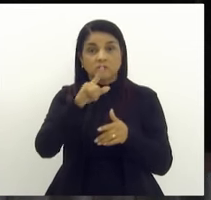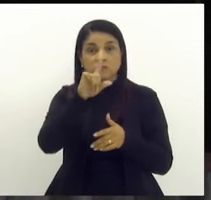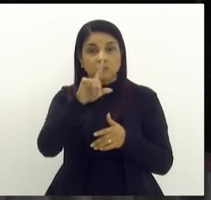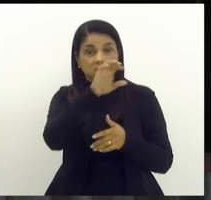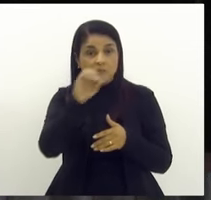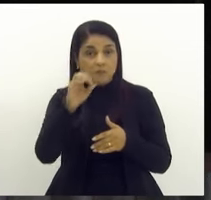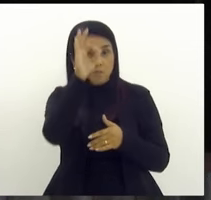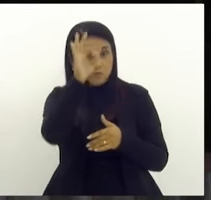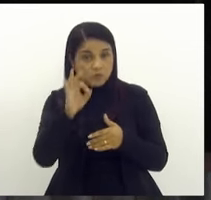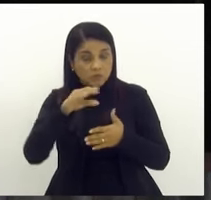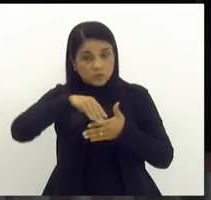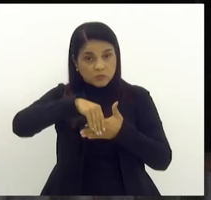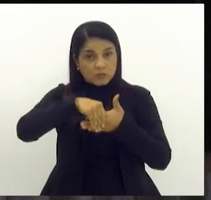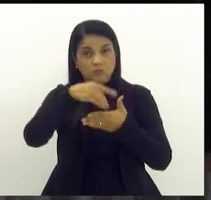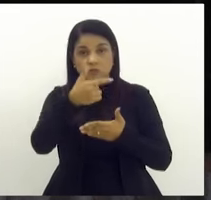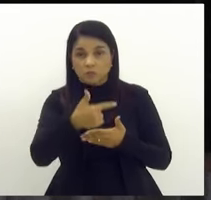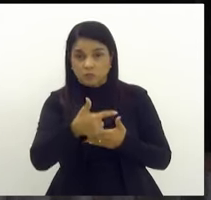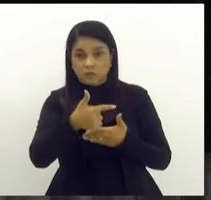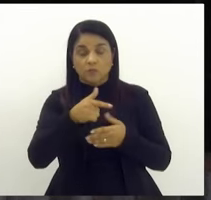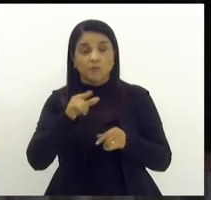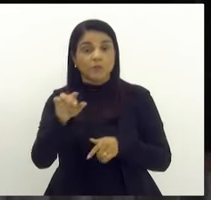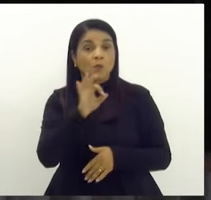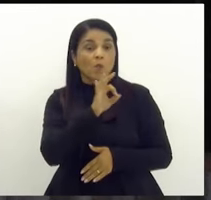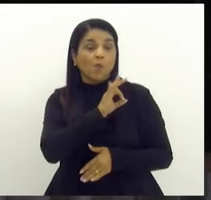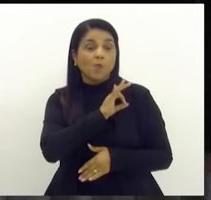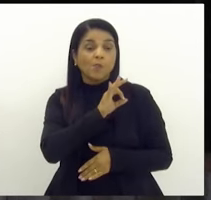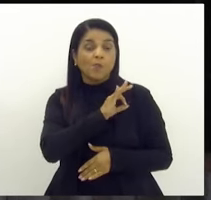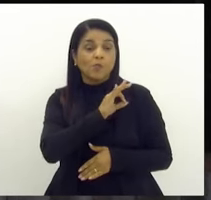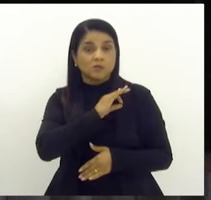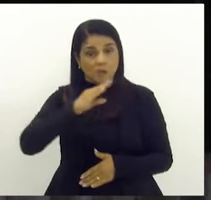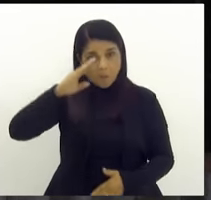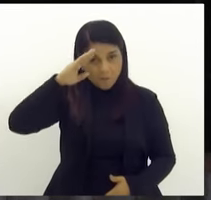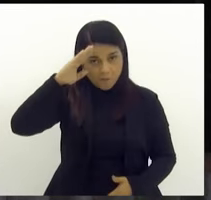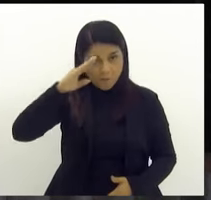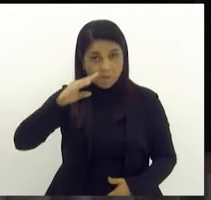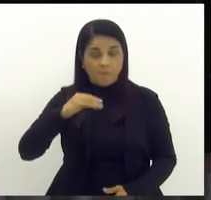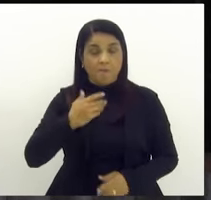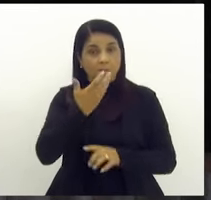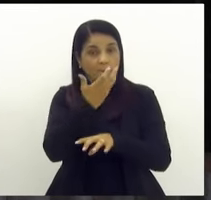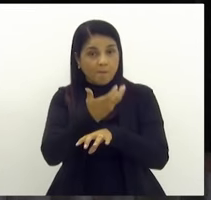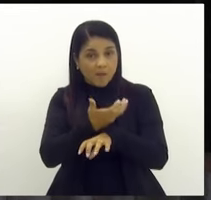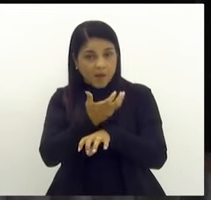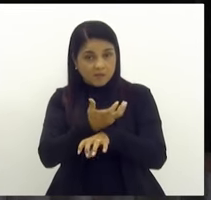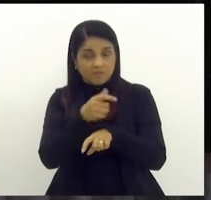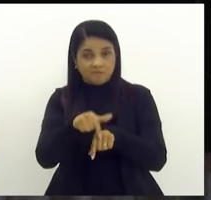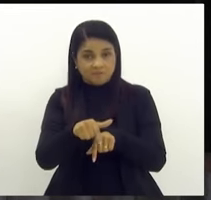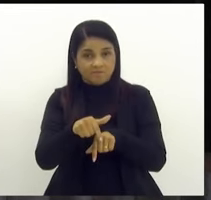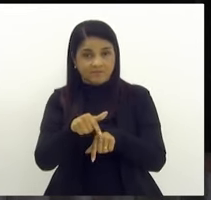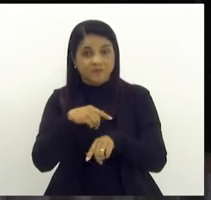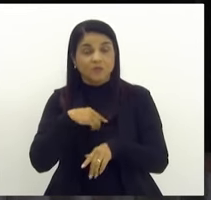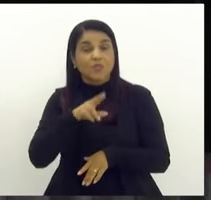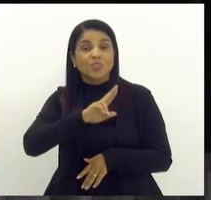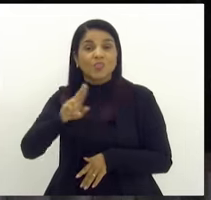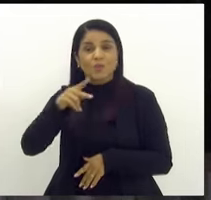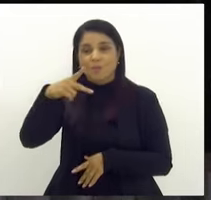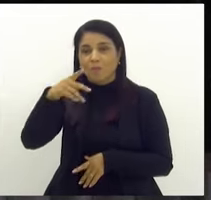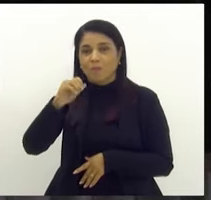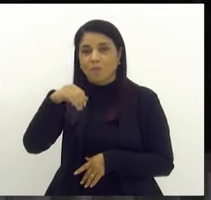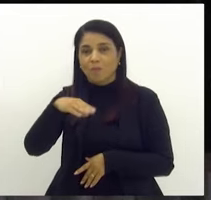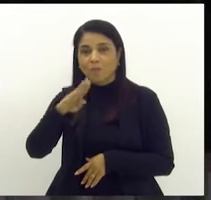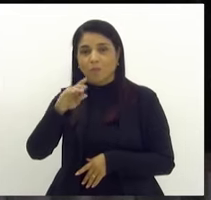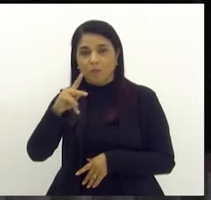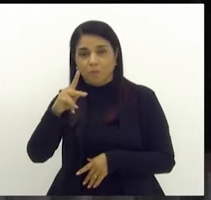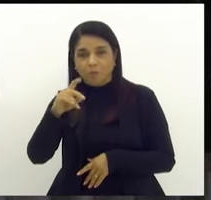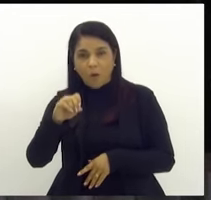segundo que que é isso o policial Praça eu adoro praça e o praça é chamado de pombo na na